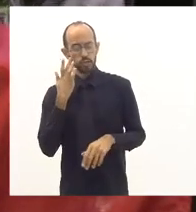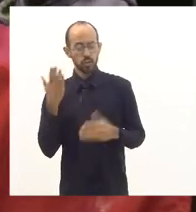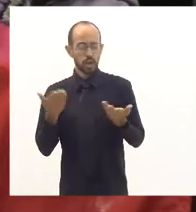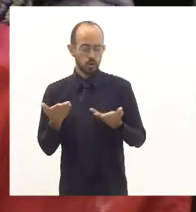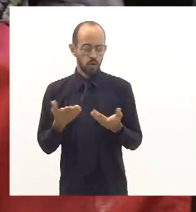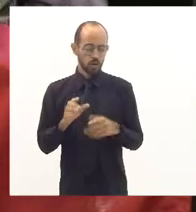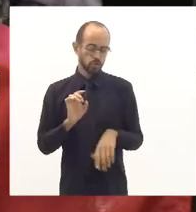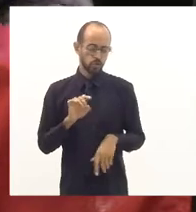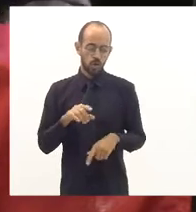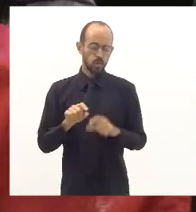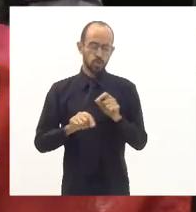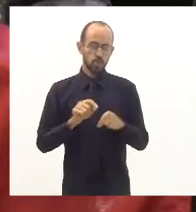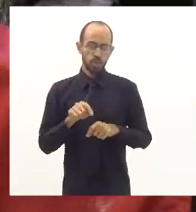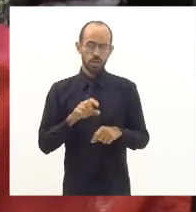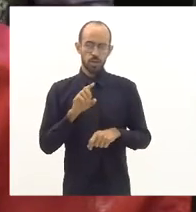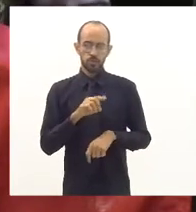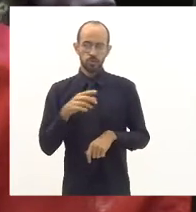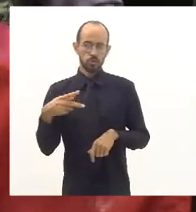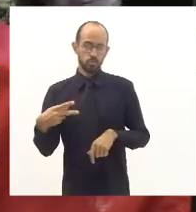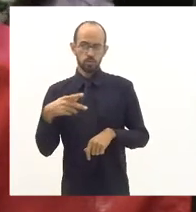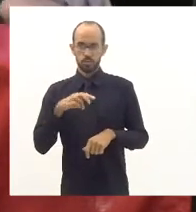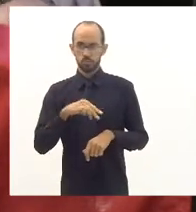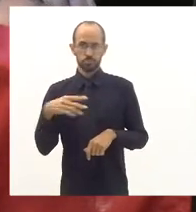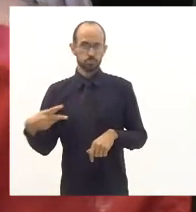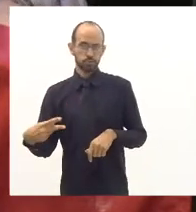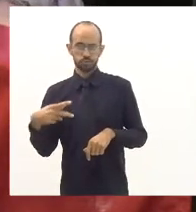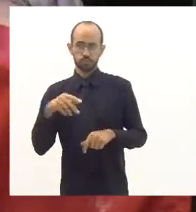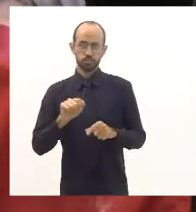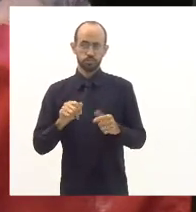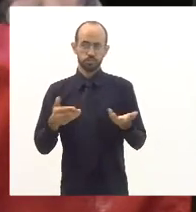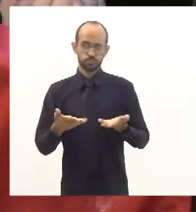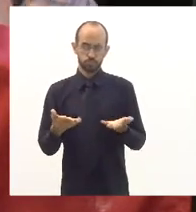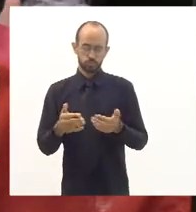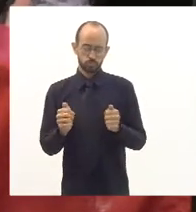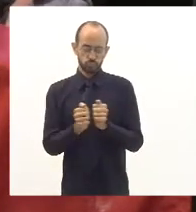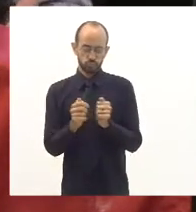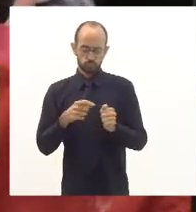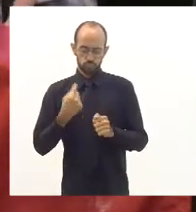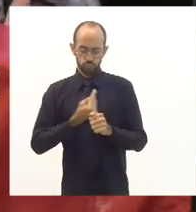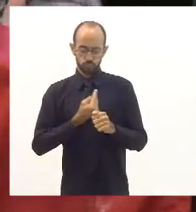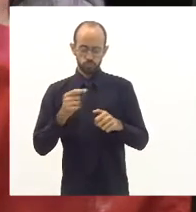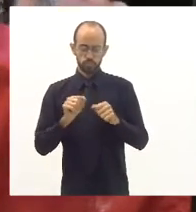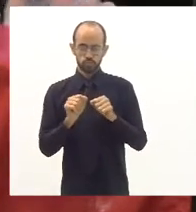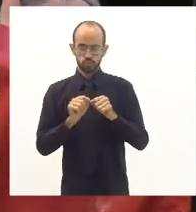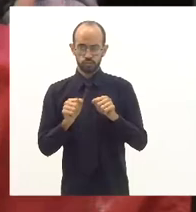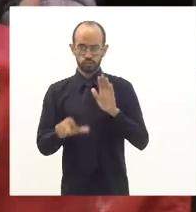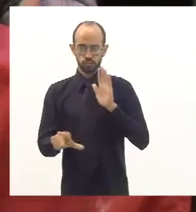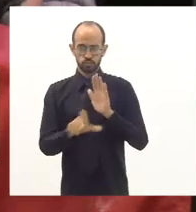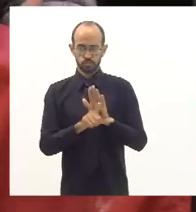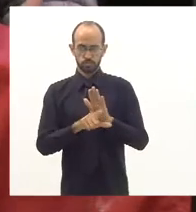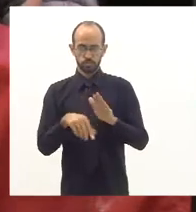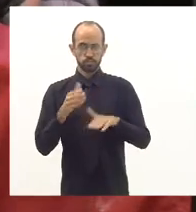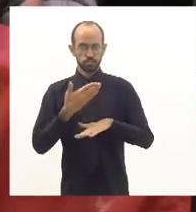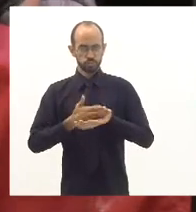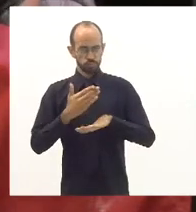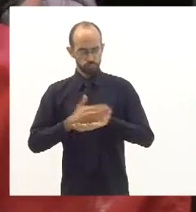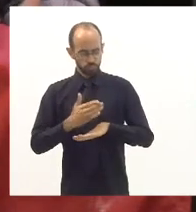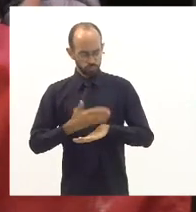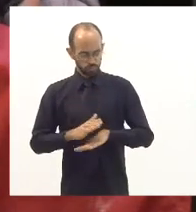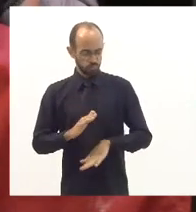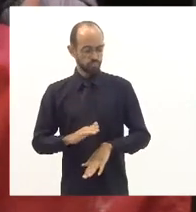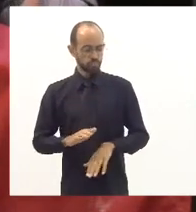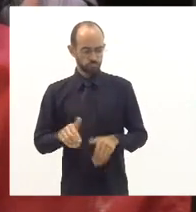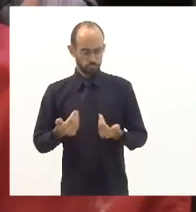mesmo Defensoria Pública e Ministério Público Estadual com a gente, para fazer essa lei ser regulamentada. Então,